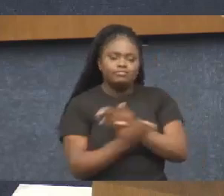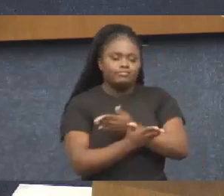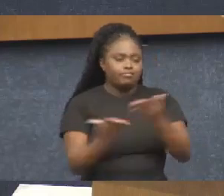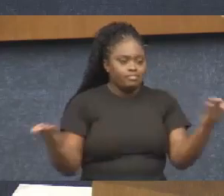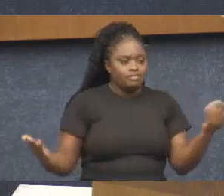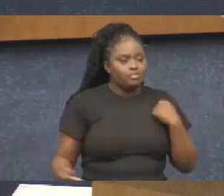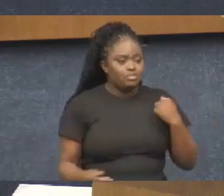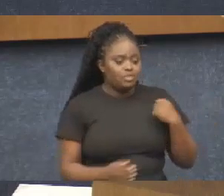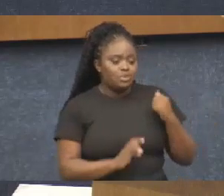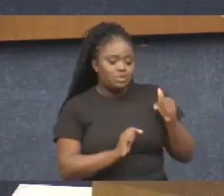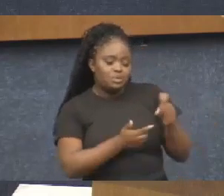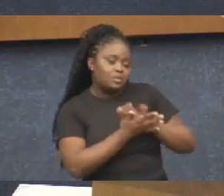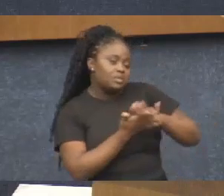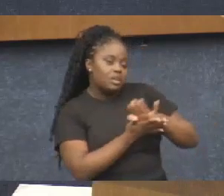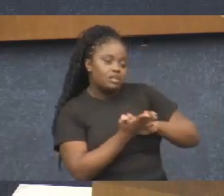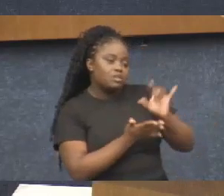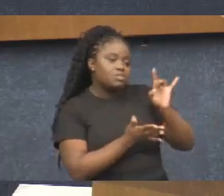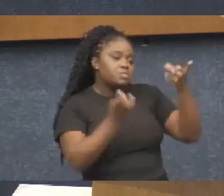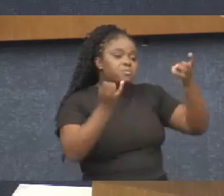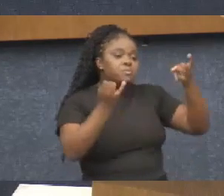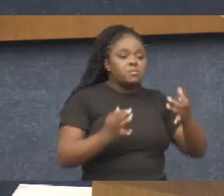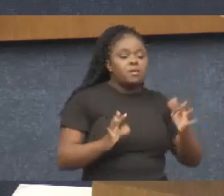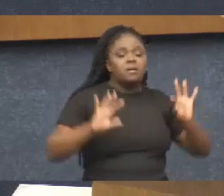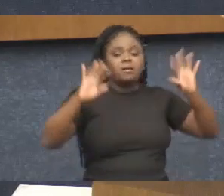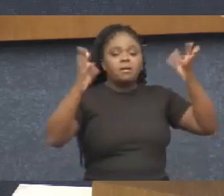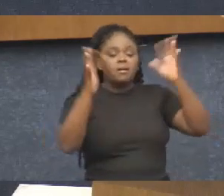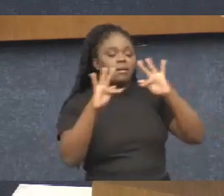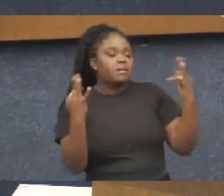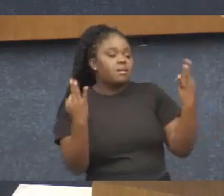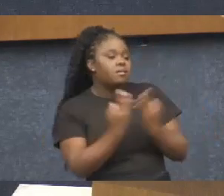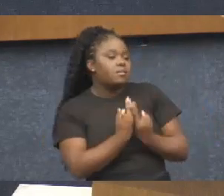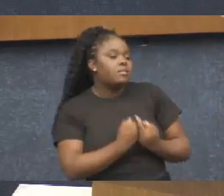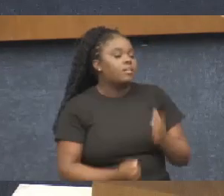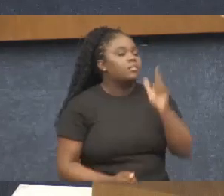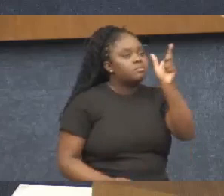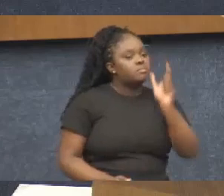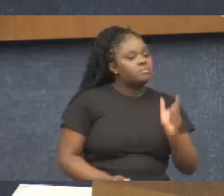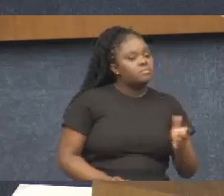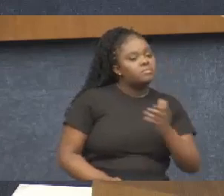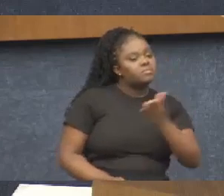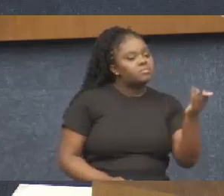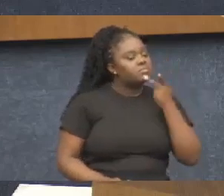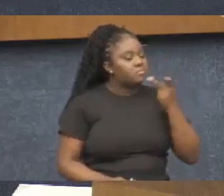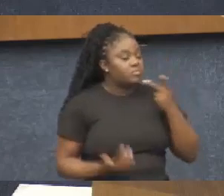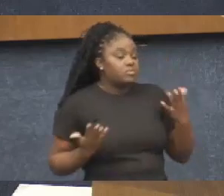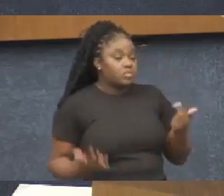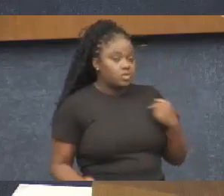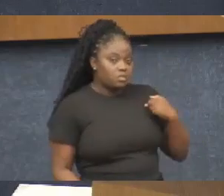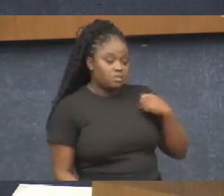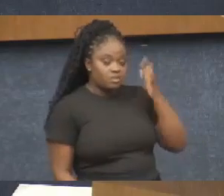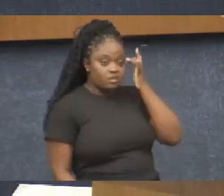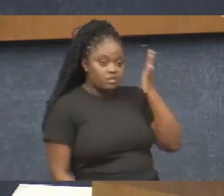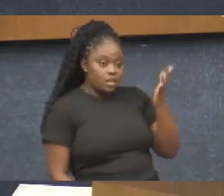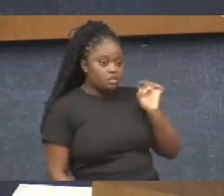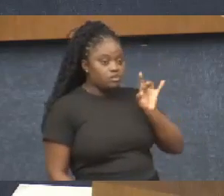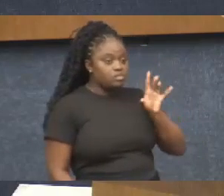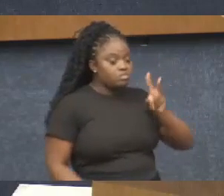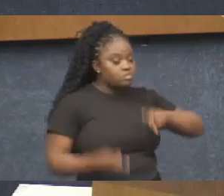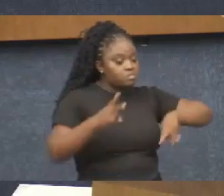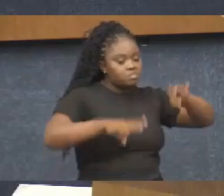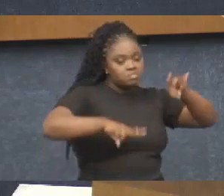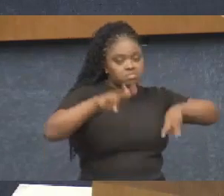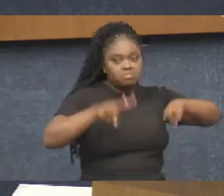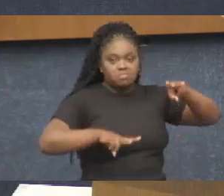eu não fiz nada a não ser contar como são as festas da família, como são as palavras que vocês falam. Então, foi muito fácil, na verdade, foi só observar